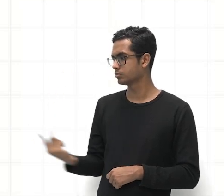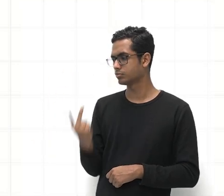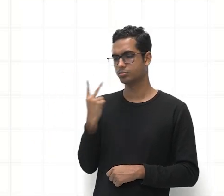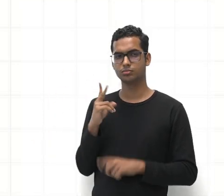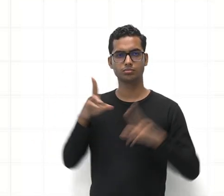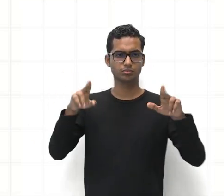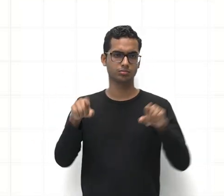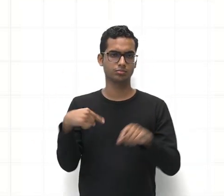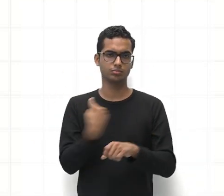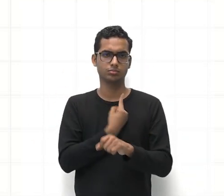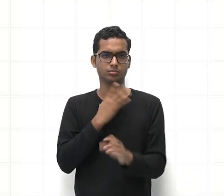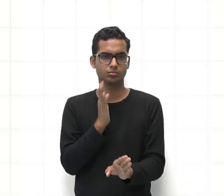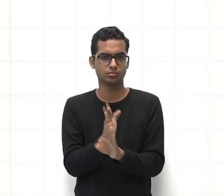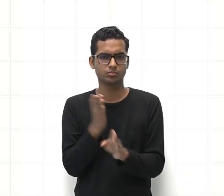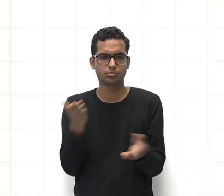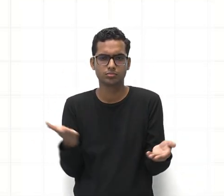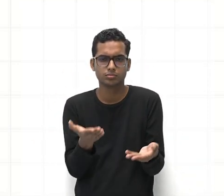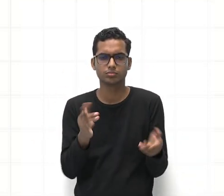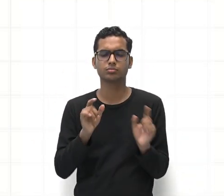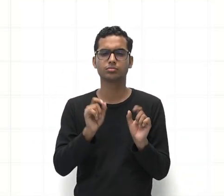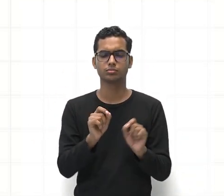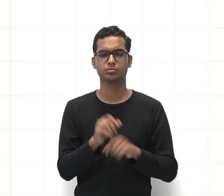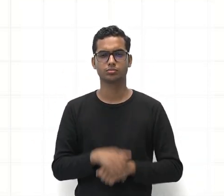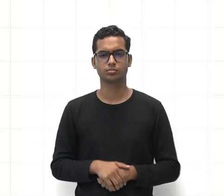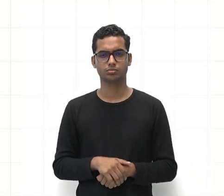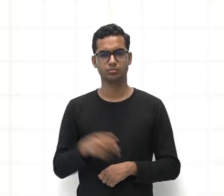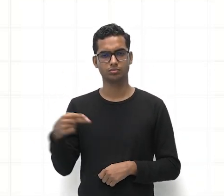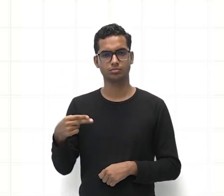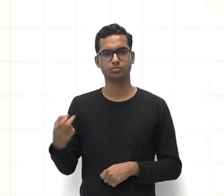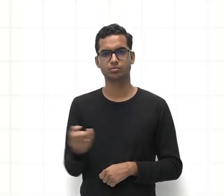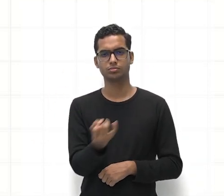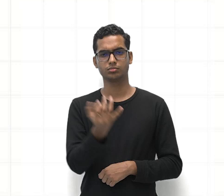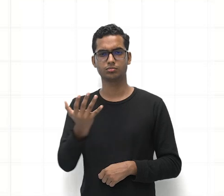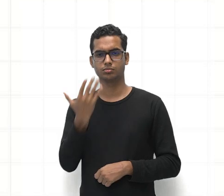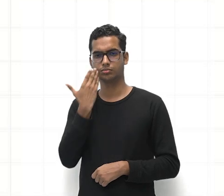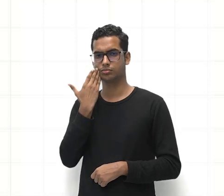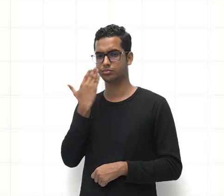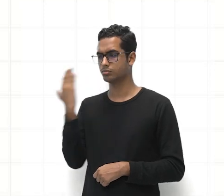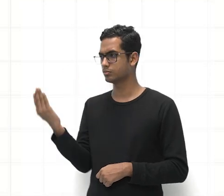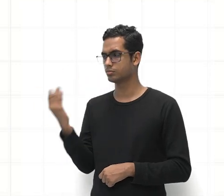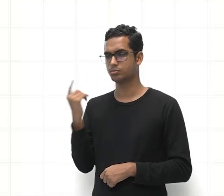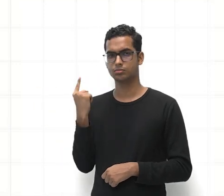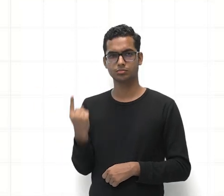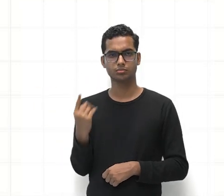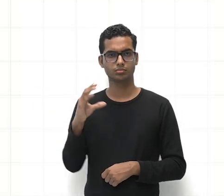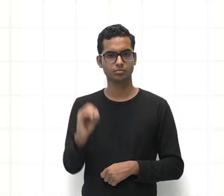que nós encontramos aqui. Agora basta apertar o igual. Ó, deu R$